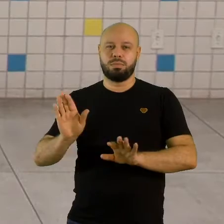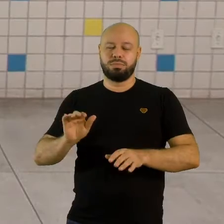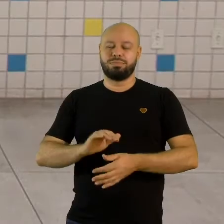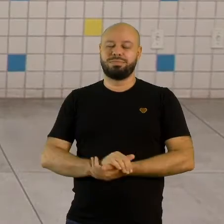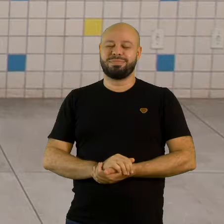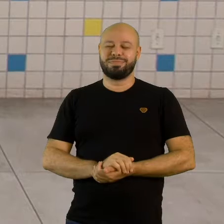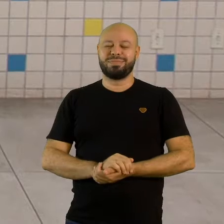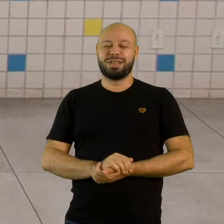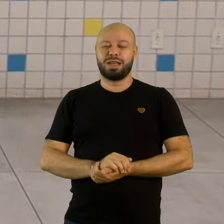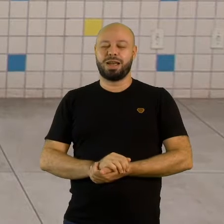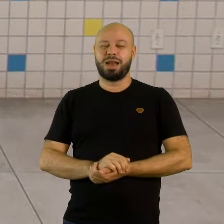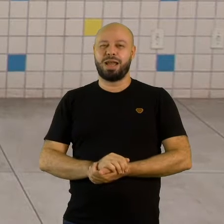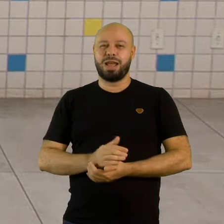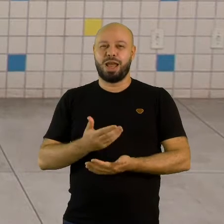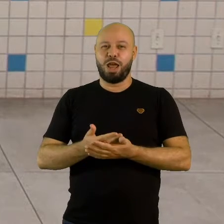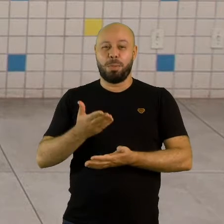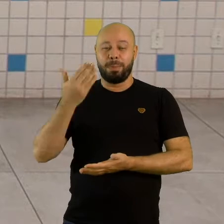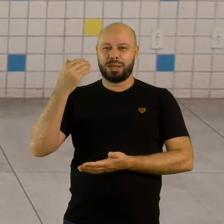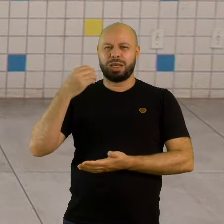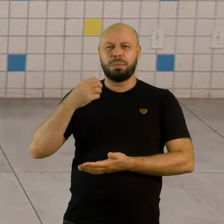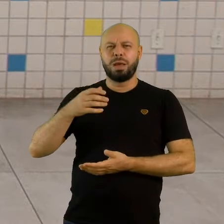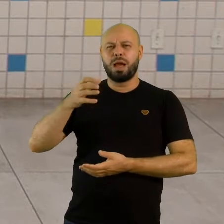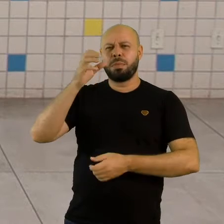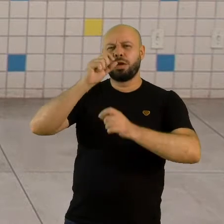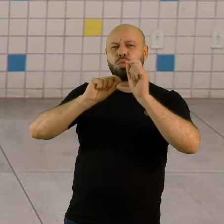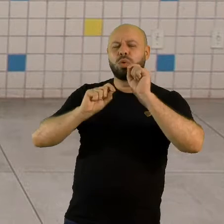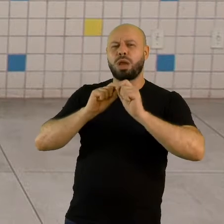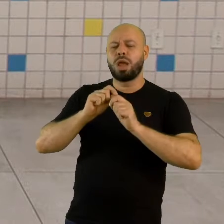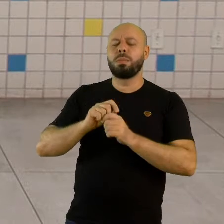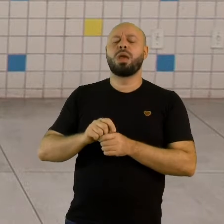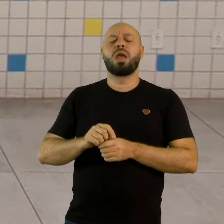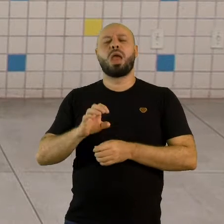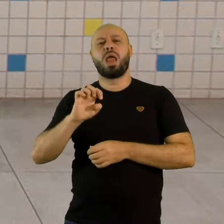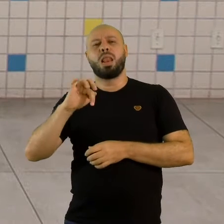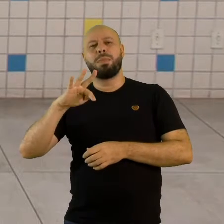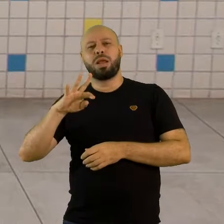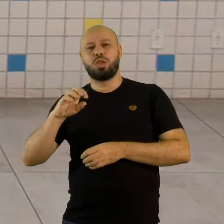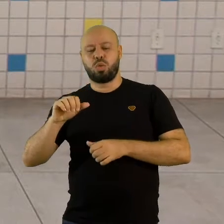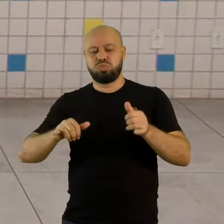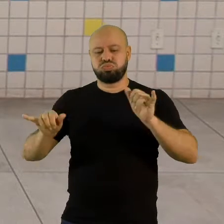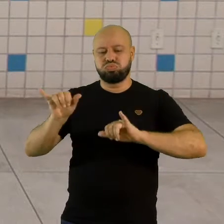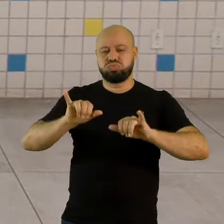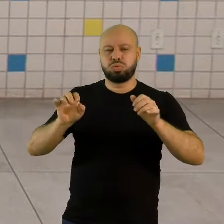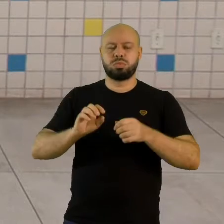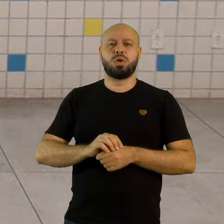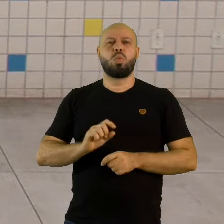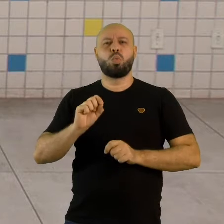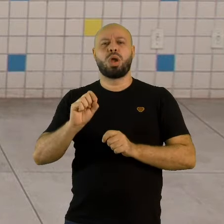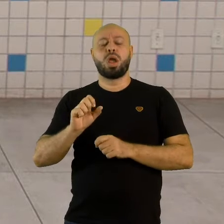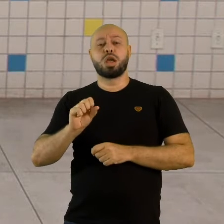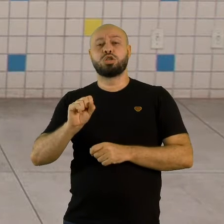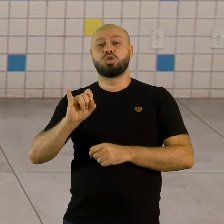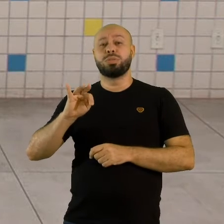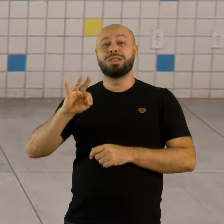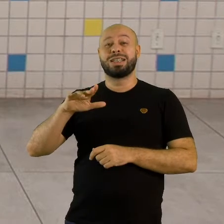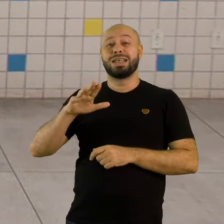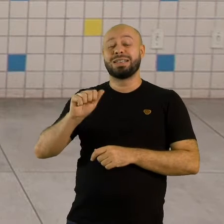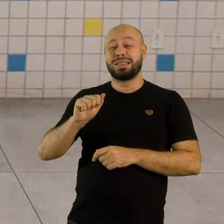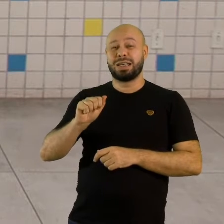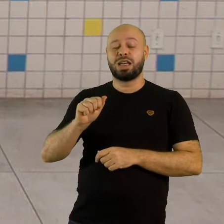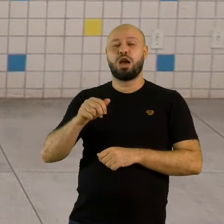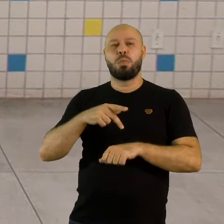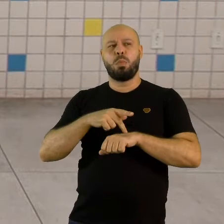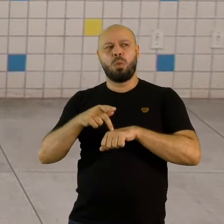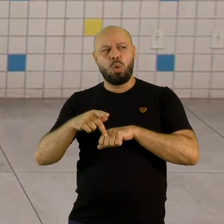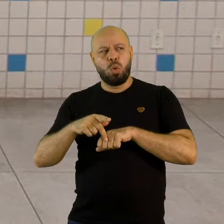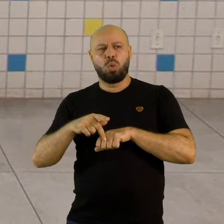www.educacãopalmas.to.gov.br. Na aula passada, nós aprendemos sobre o que é um elemento químico, o que são substâncias químicas, substâncias